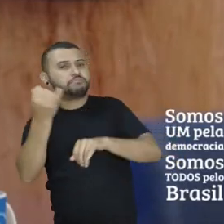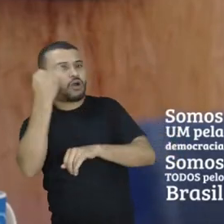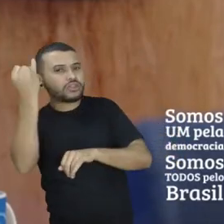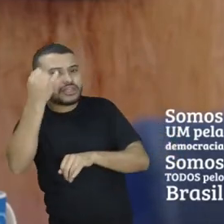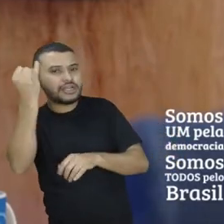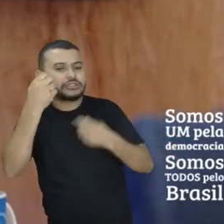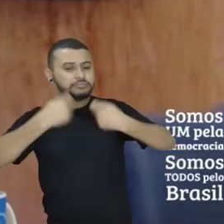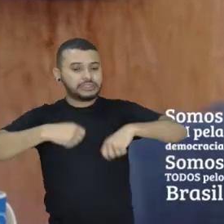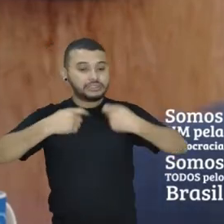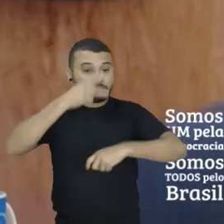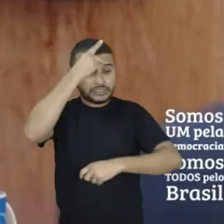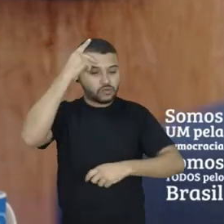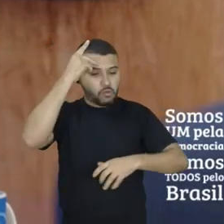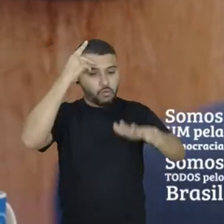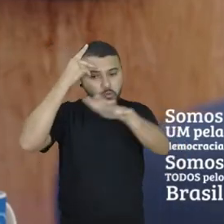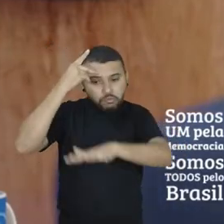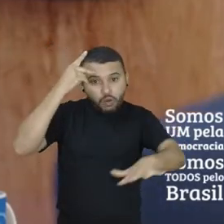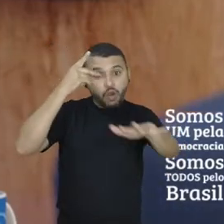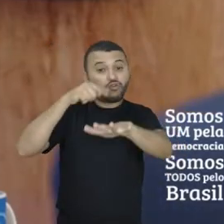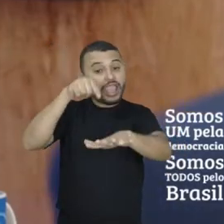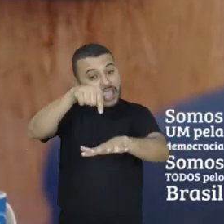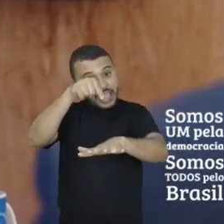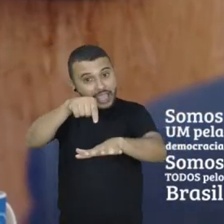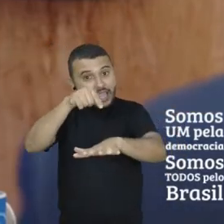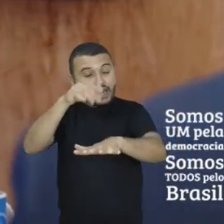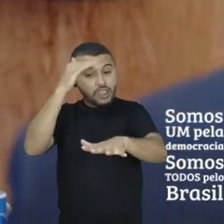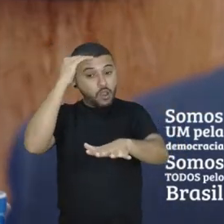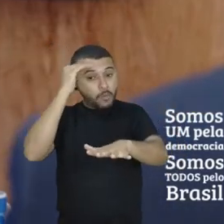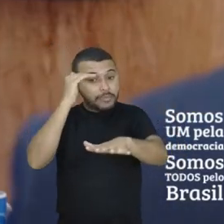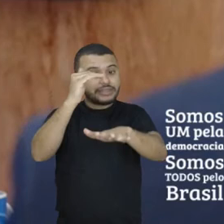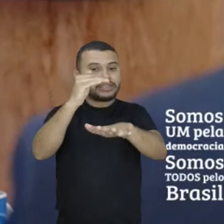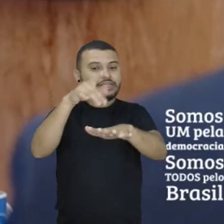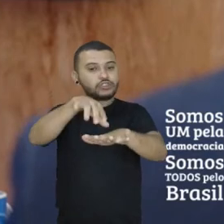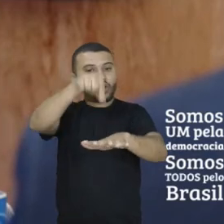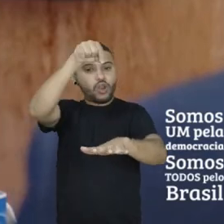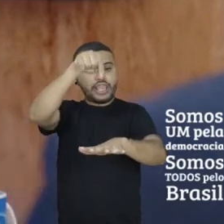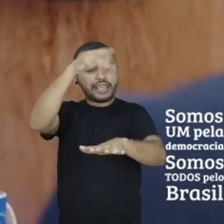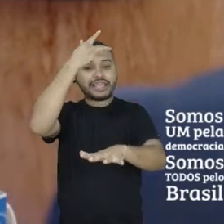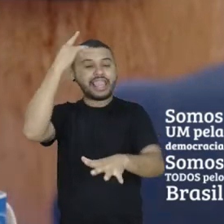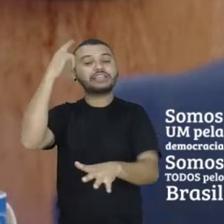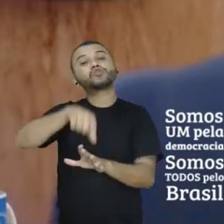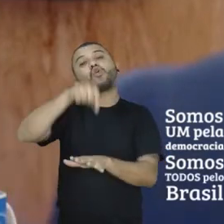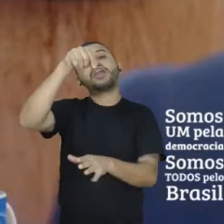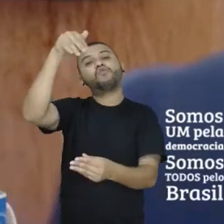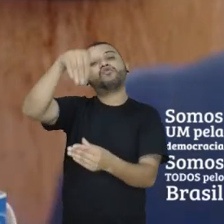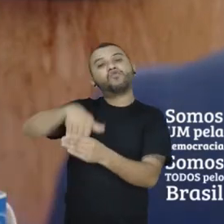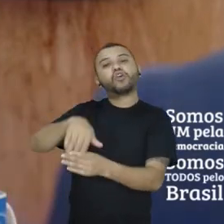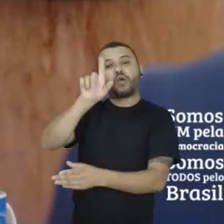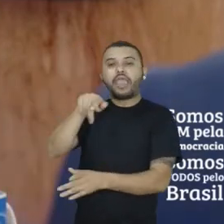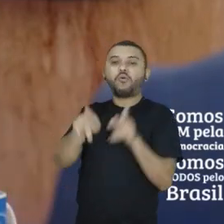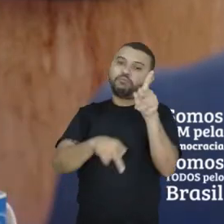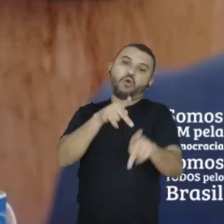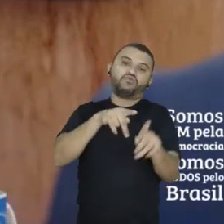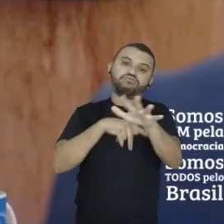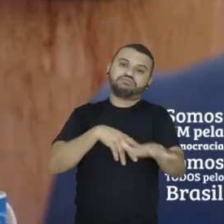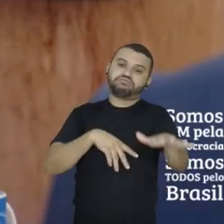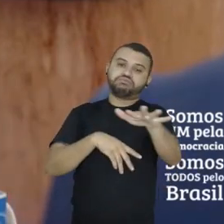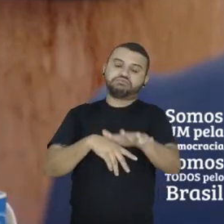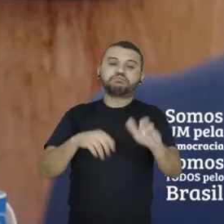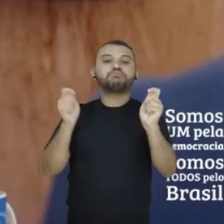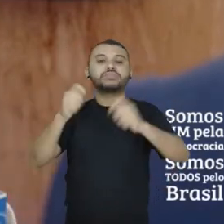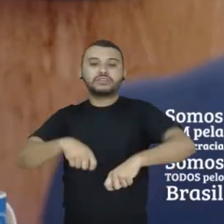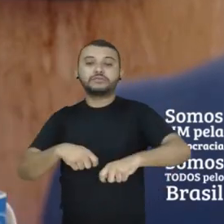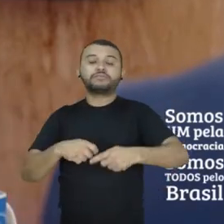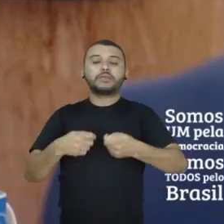o povo que manda na democracia, né? Ele que decide. Quem vai decidir domingo é o povo. Então é muito importante